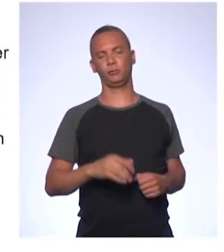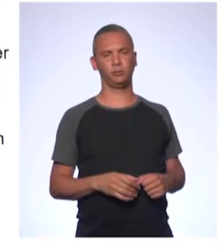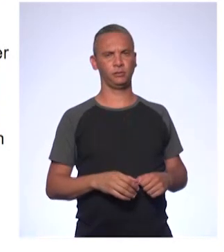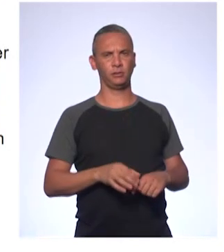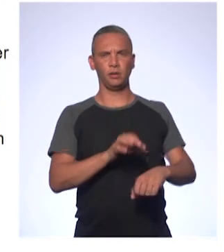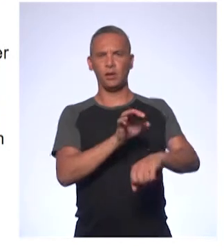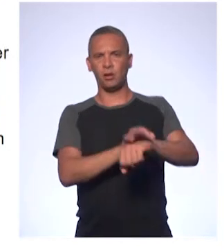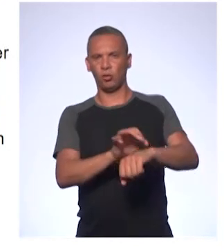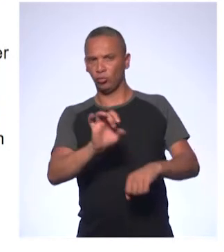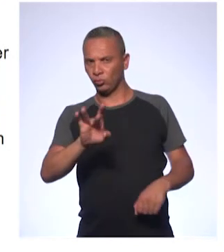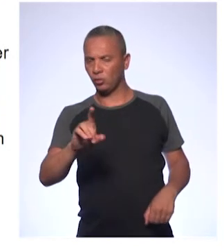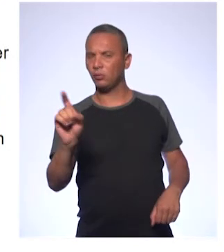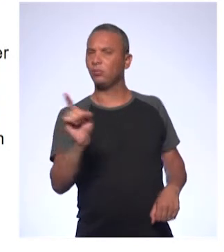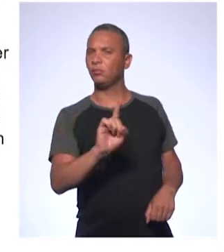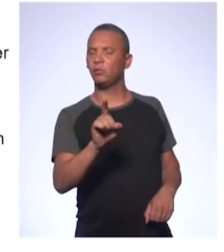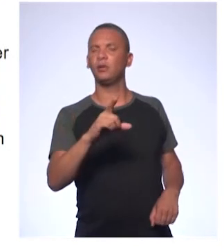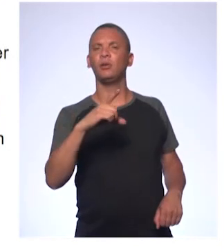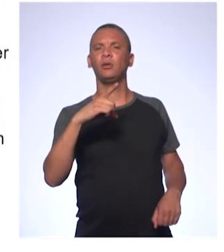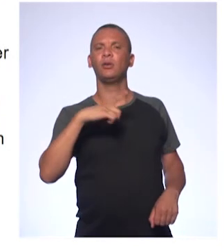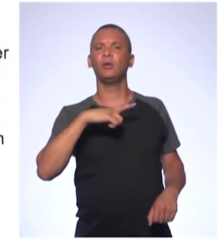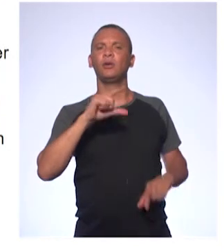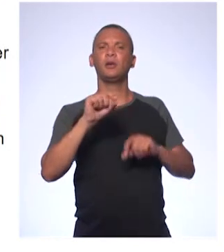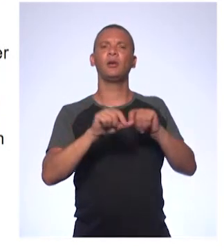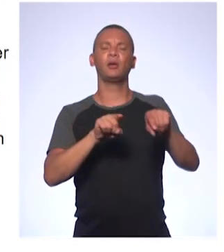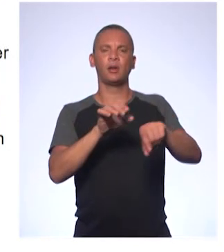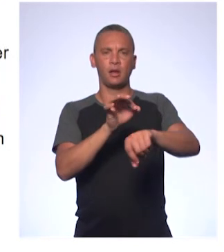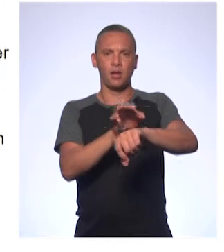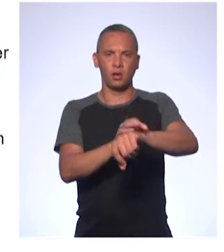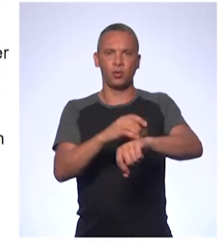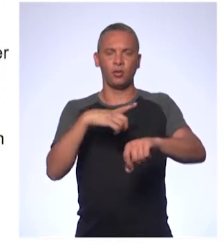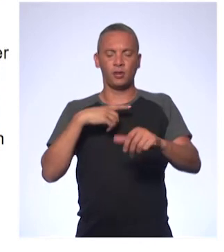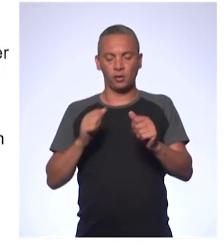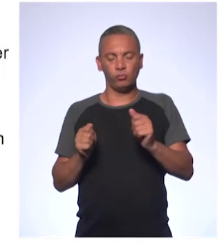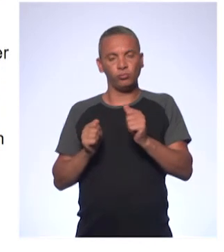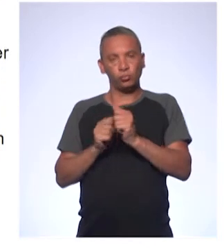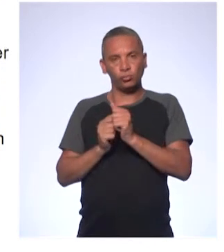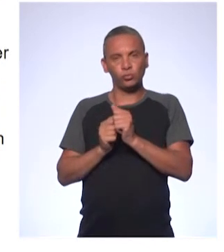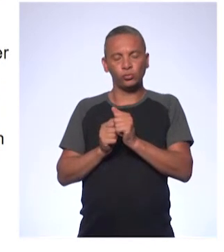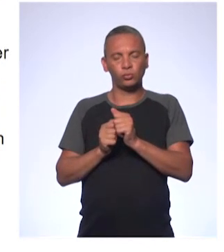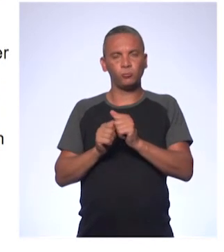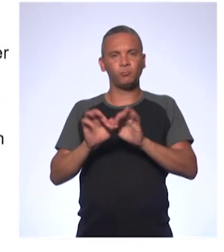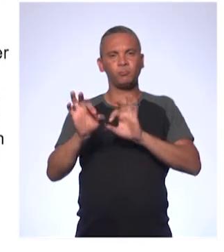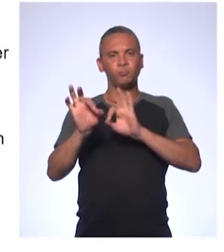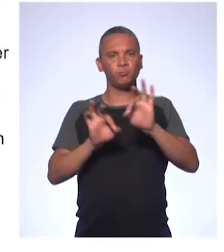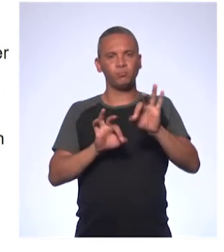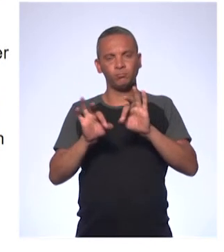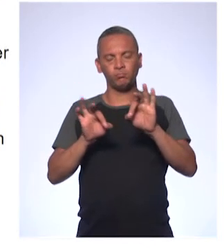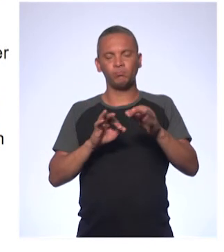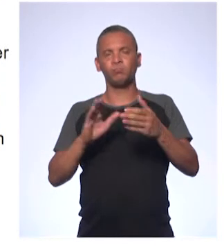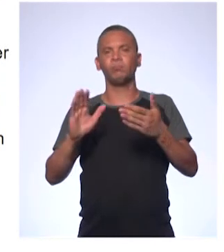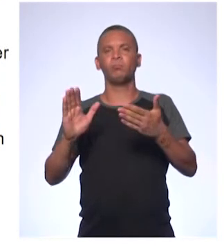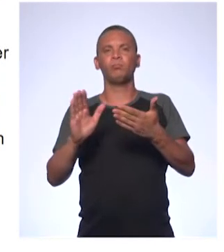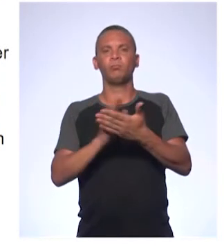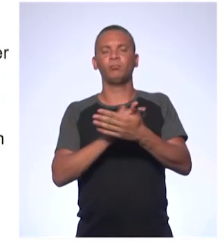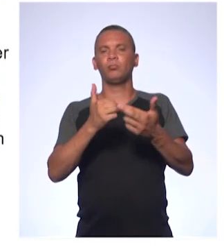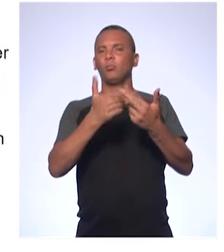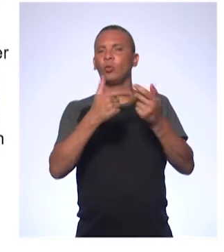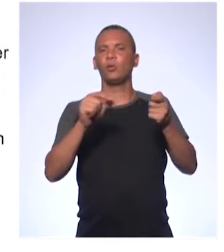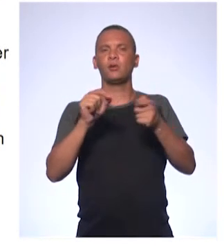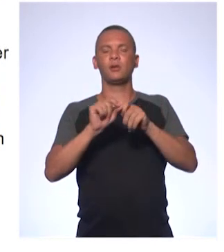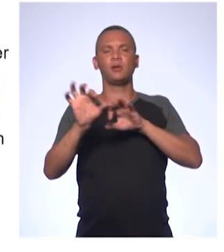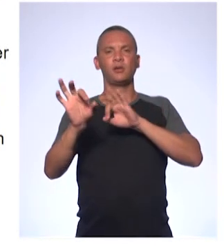relógio, o objeto que está vindo ali. O relógio está trazendo consigo uma série de atividades,